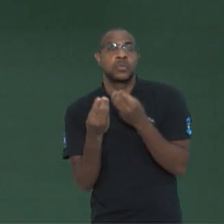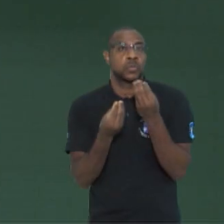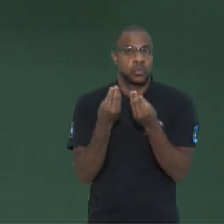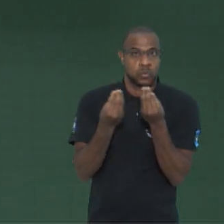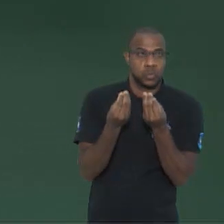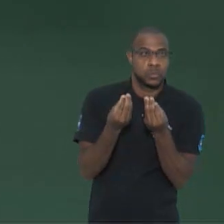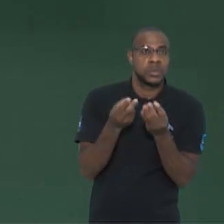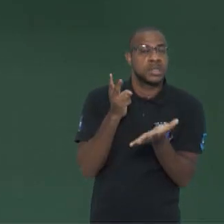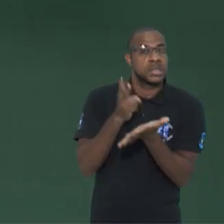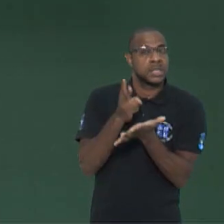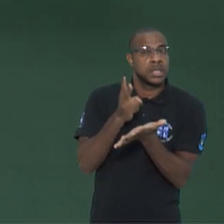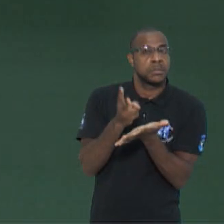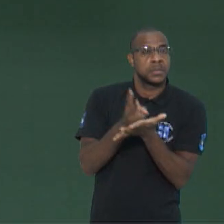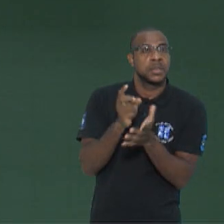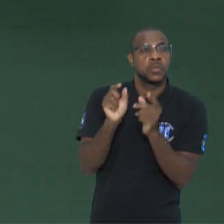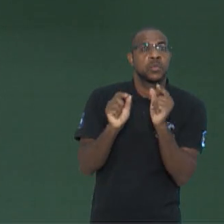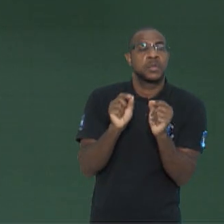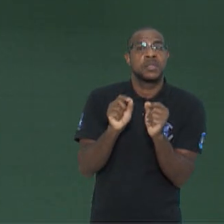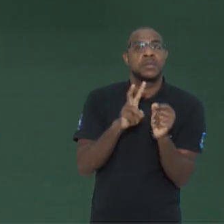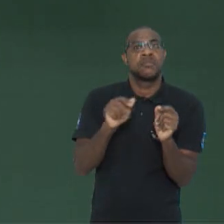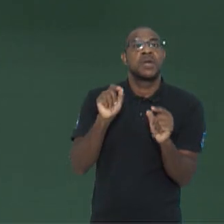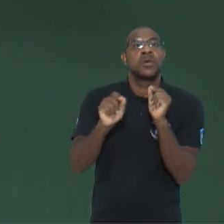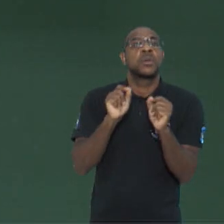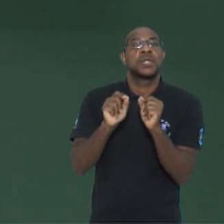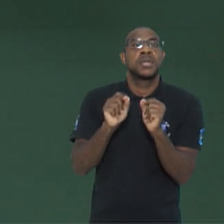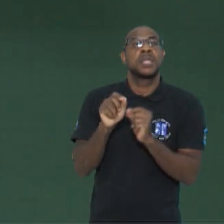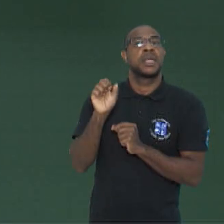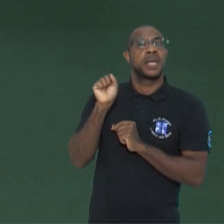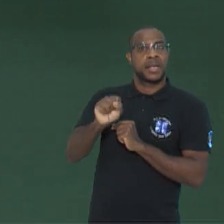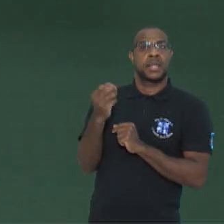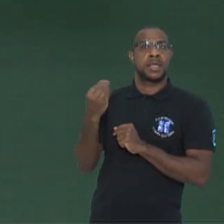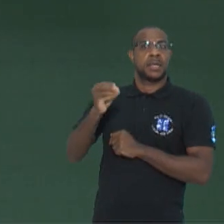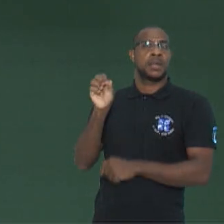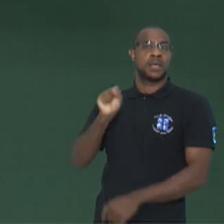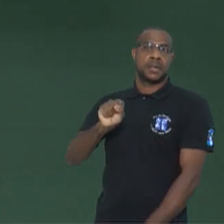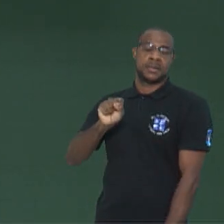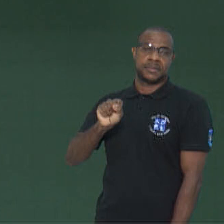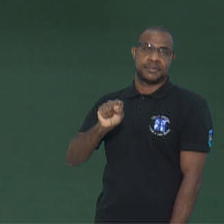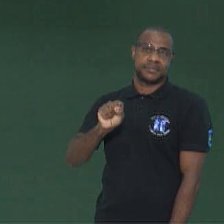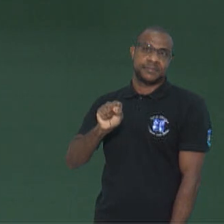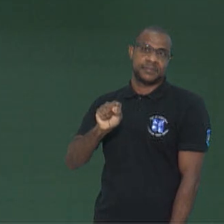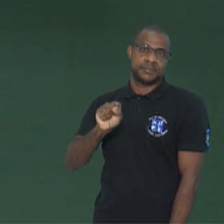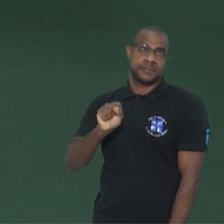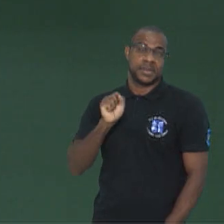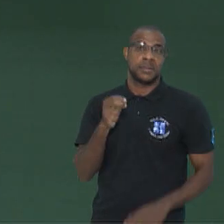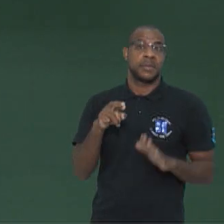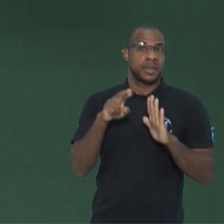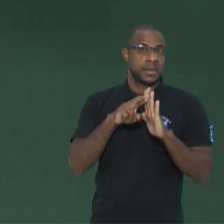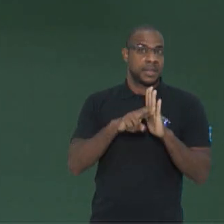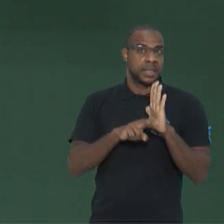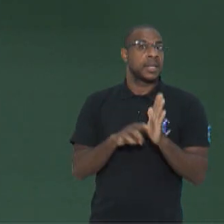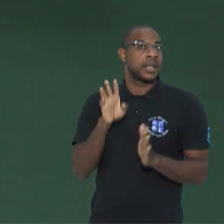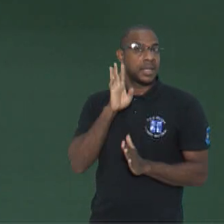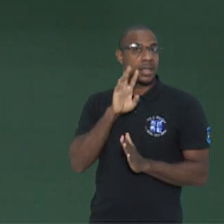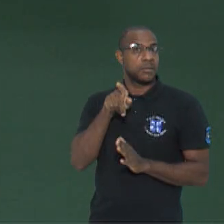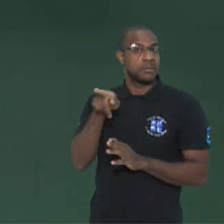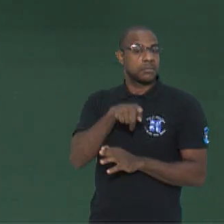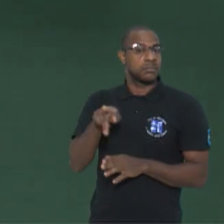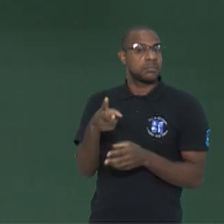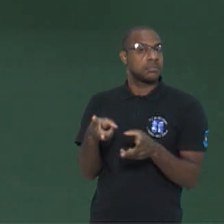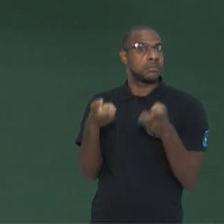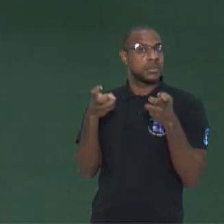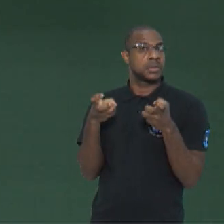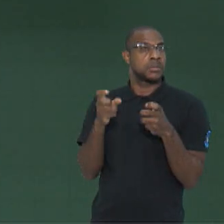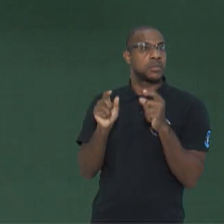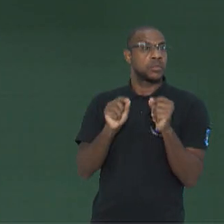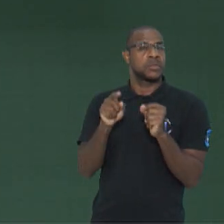circunstância, sempre vai haver o S. Então, isso é uma regra legal para vocês perceberem, né? Principalmente